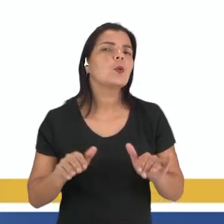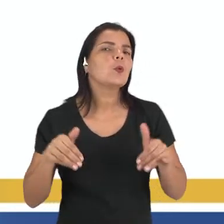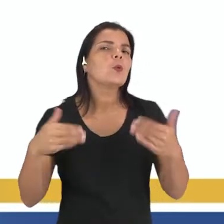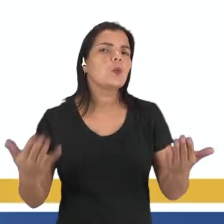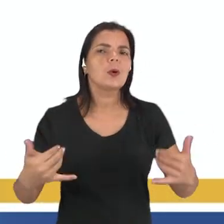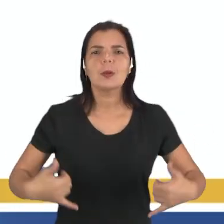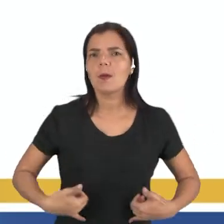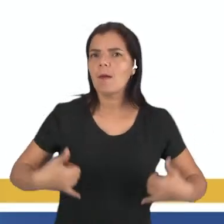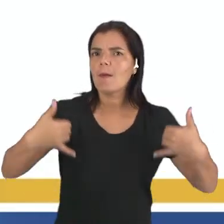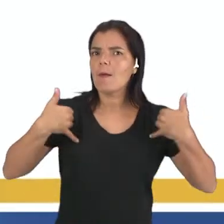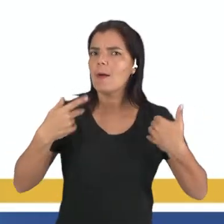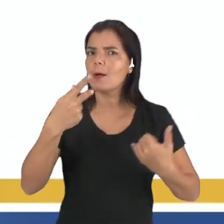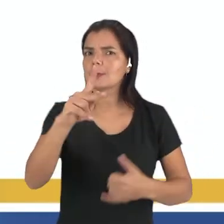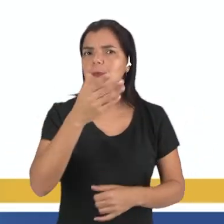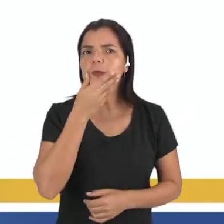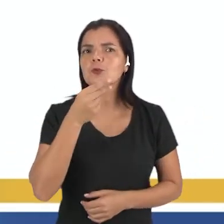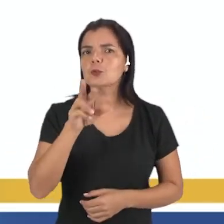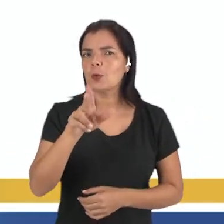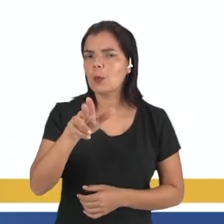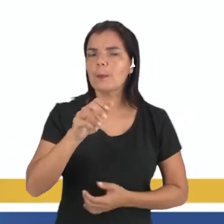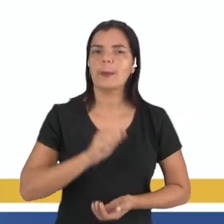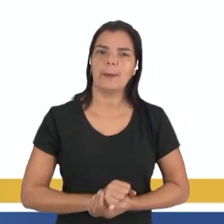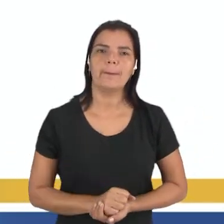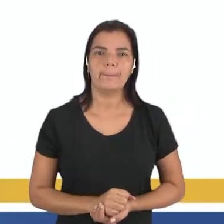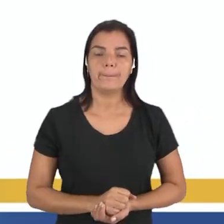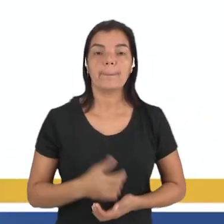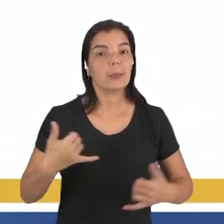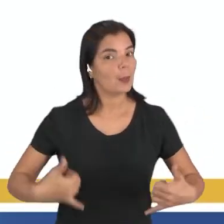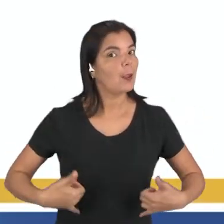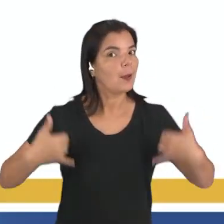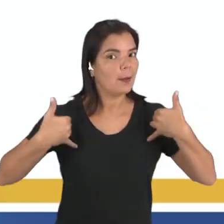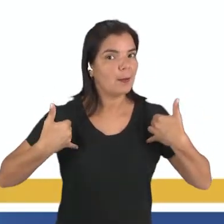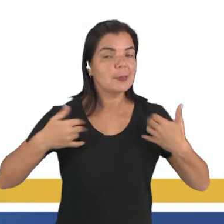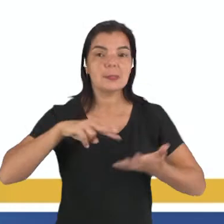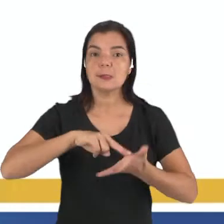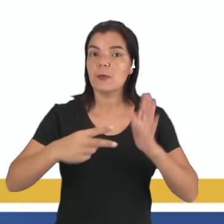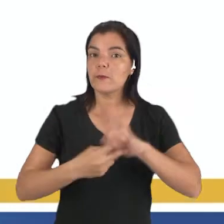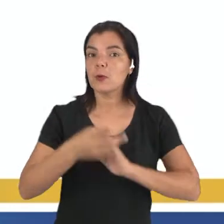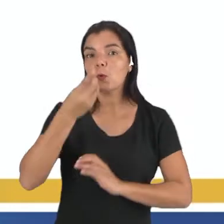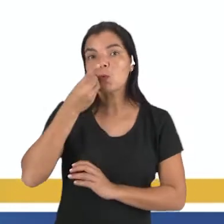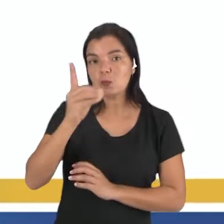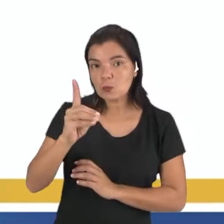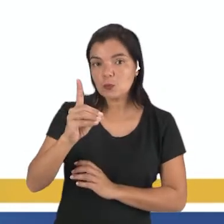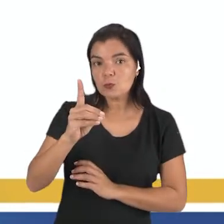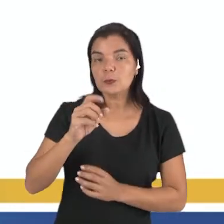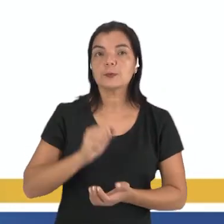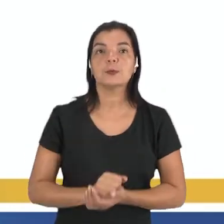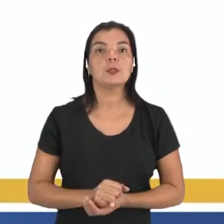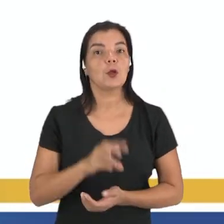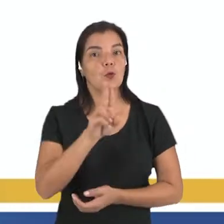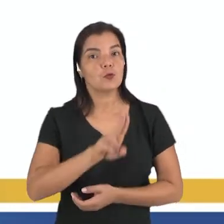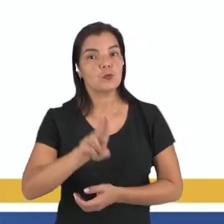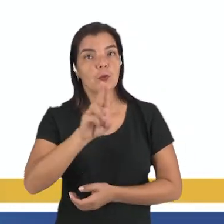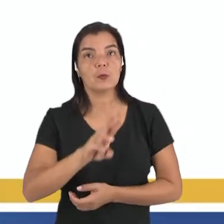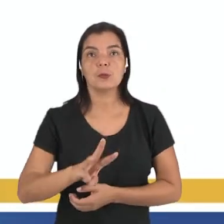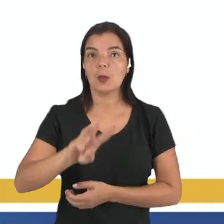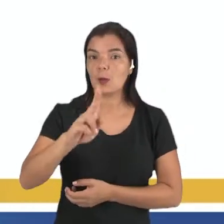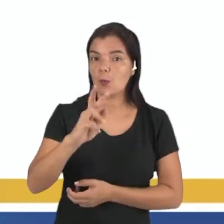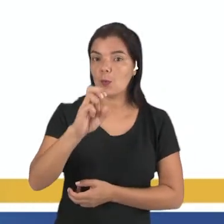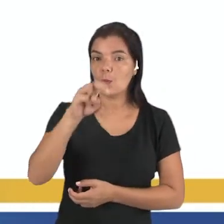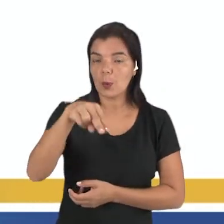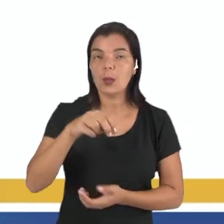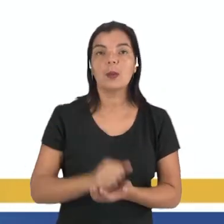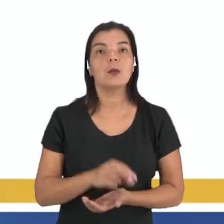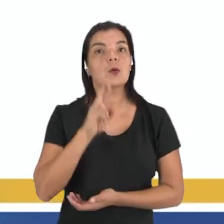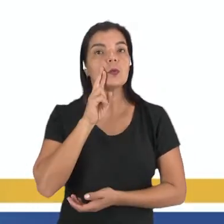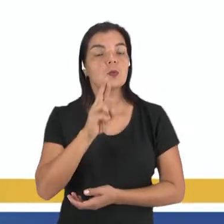é o aniversário do seu irmão? Aniversário é uma data, então a gente usa when, quando. A resposta,